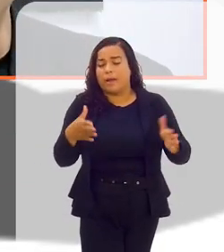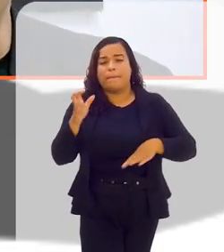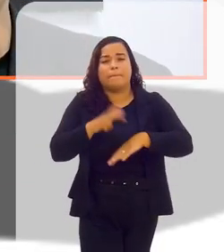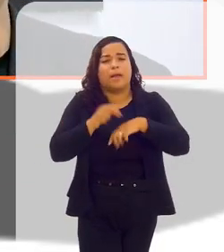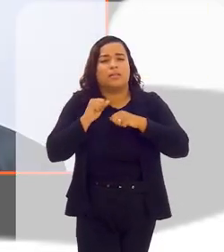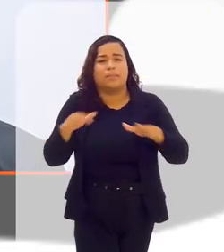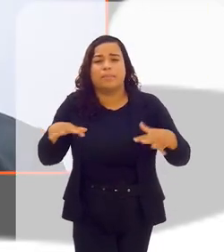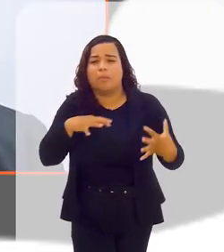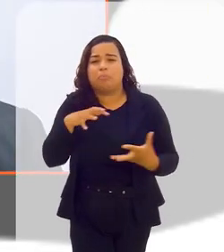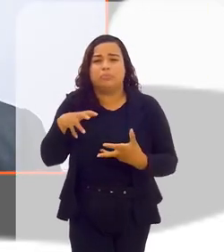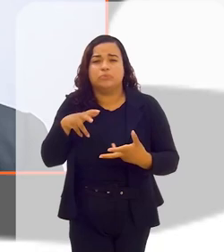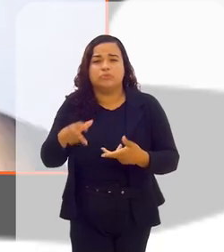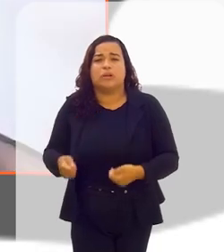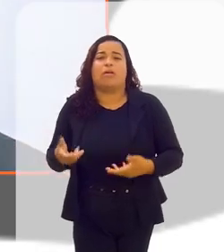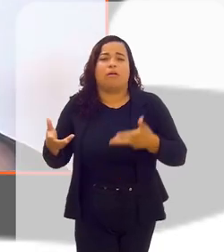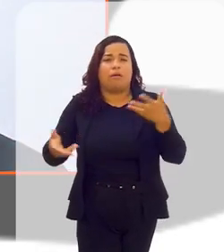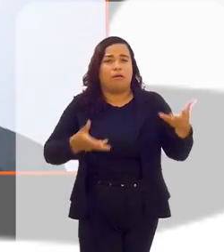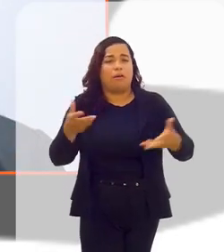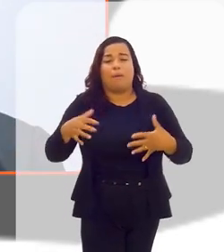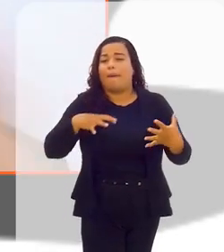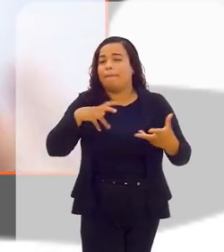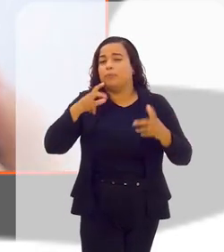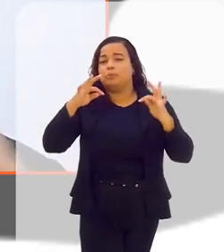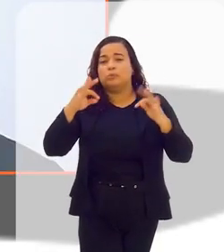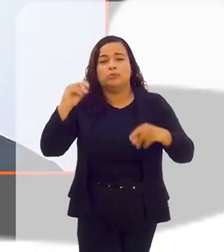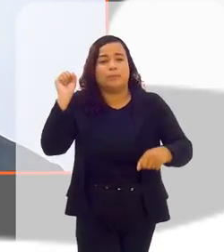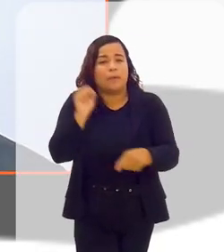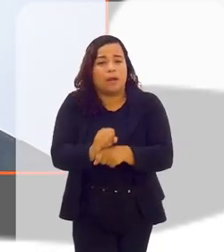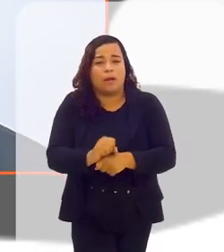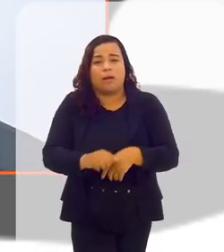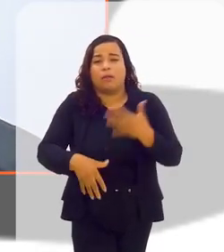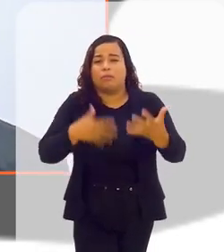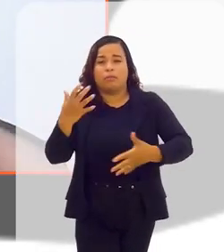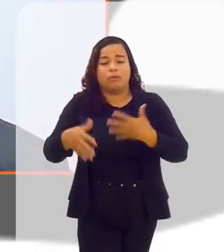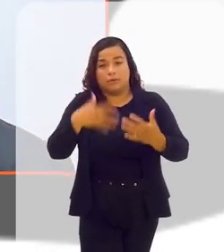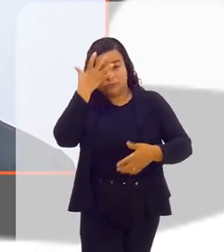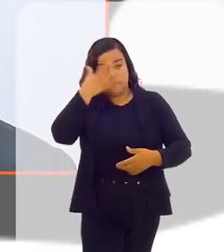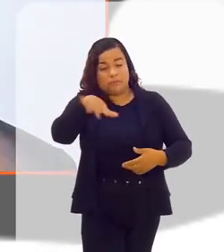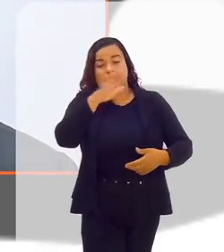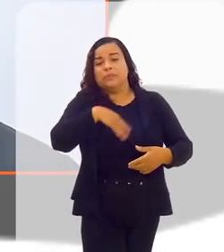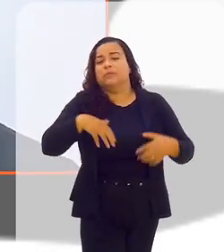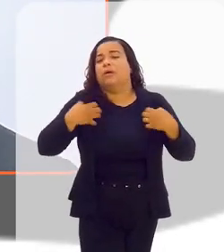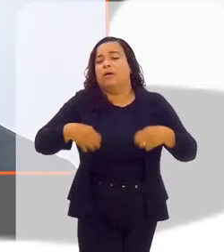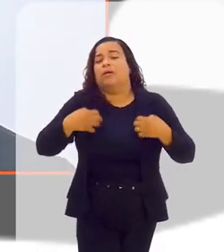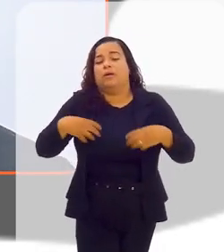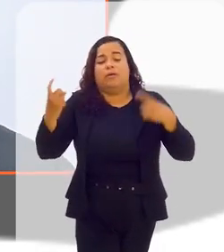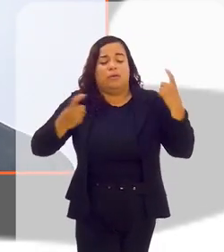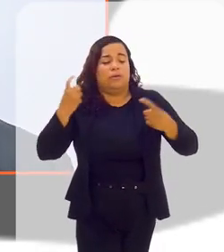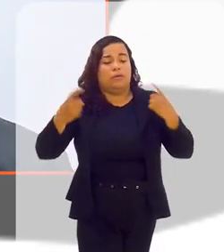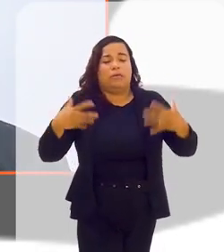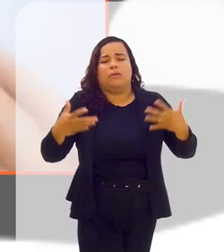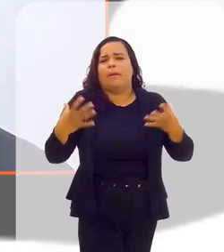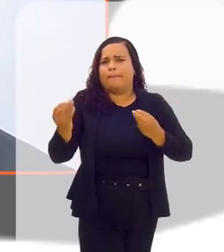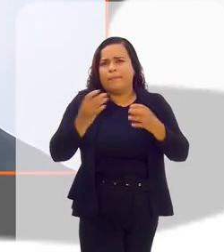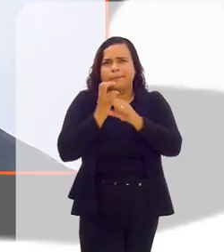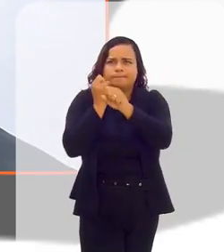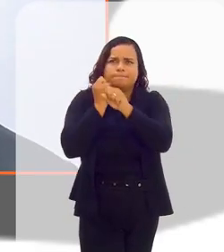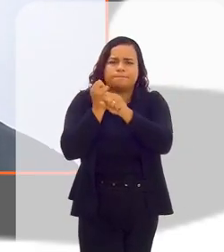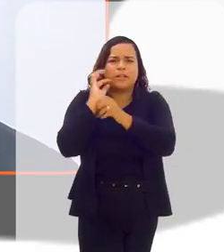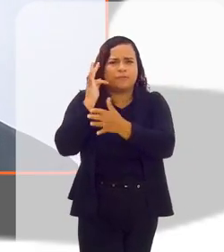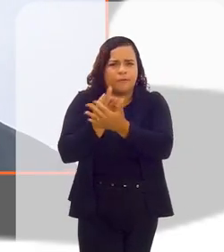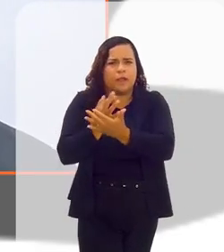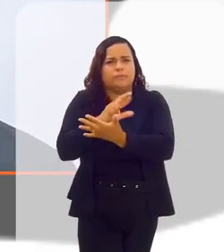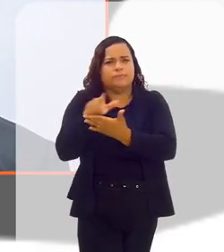uma pandemia mundial, o mundo inteiro parado, e as pessoas desalentadas, né? Muitos se apegaram à